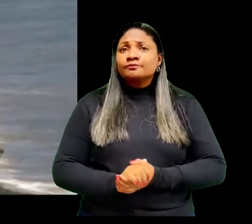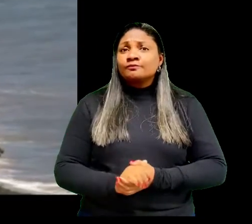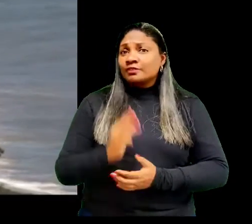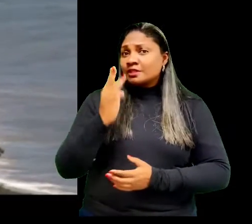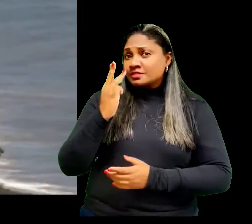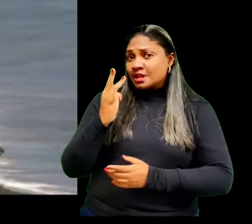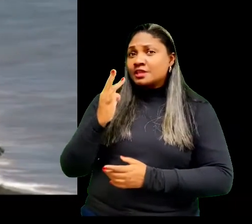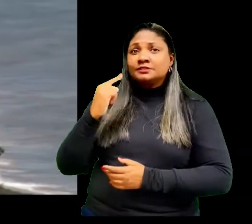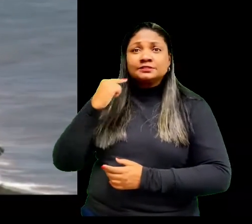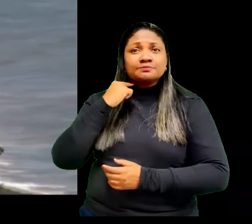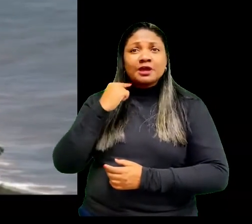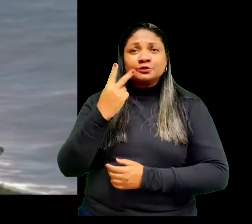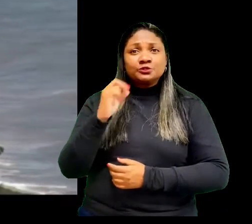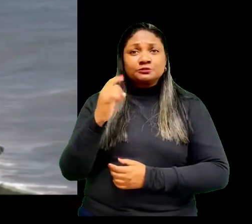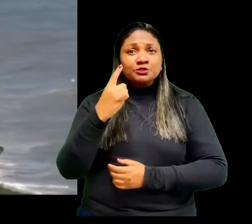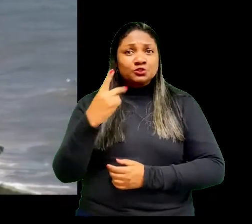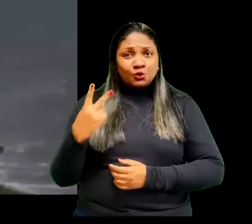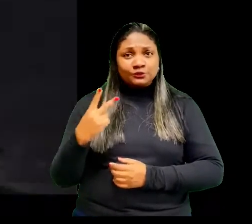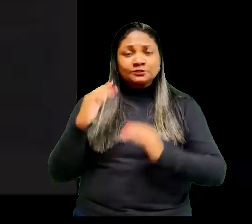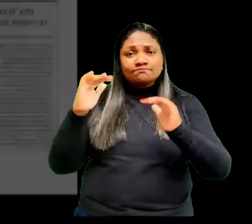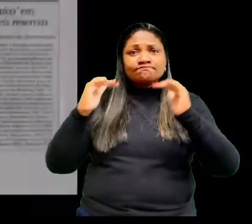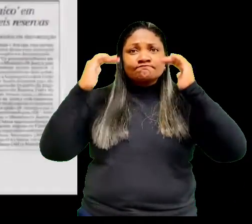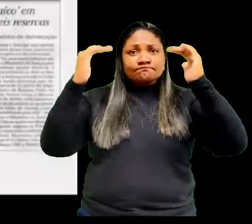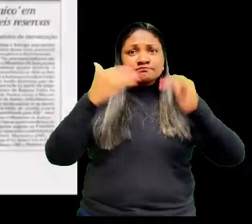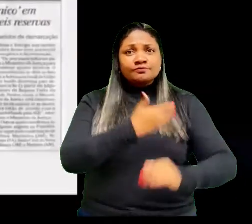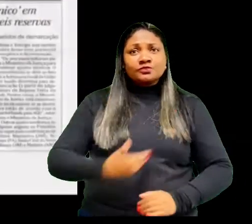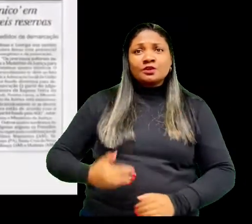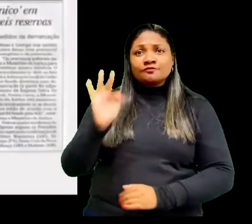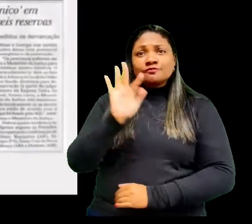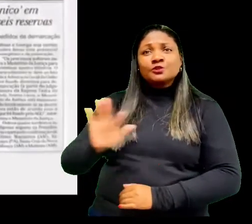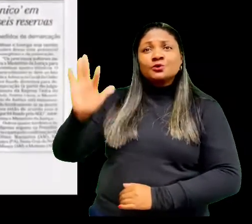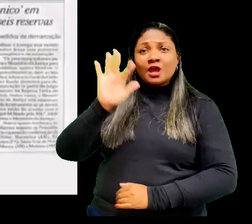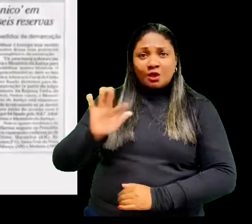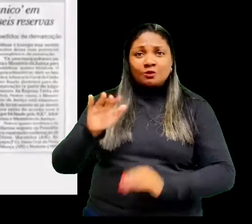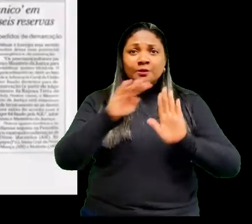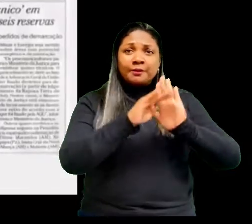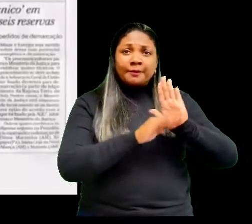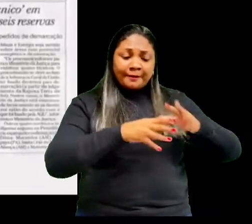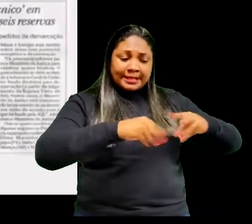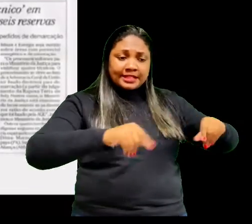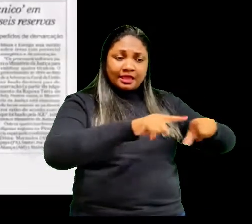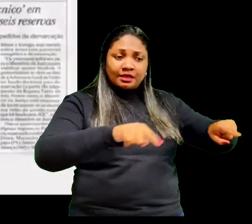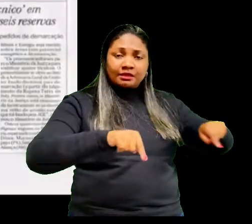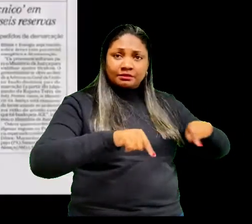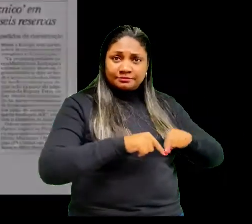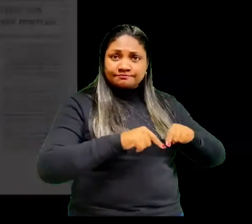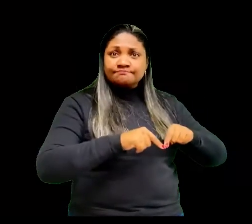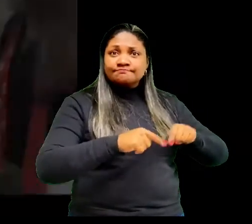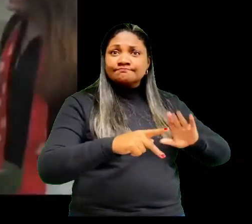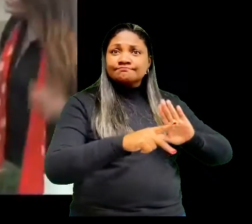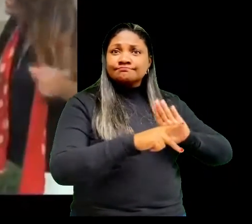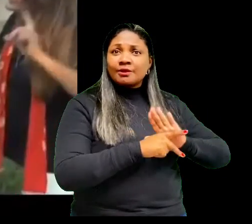Em 3 de maio de 2012, o Supremo Tribunal Federal anulou títulos de propriedade na